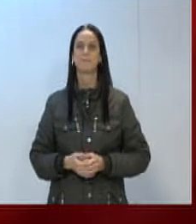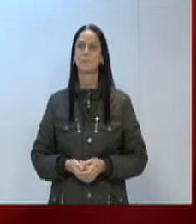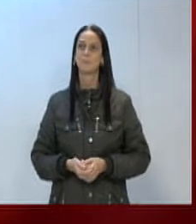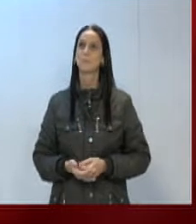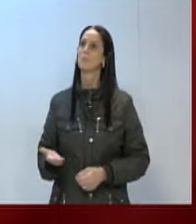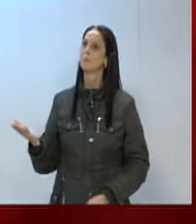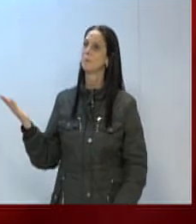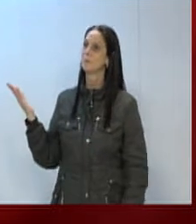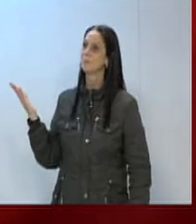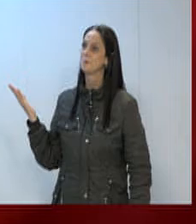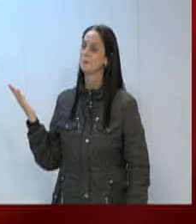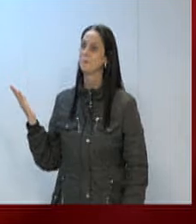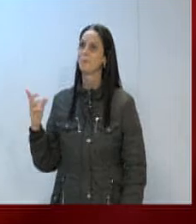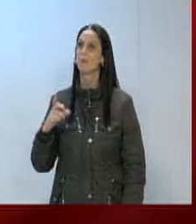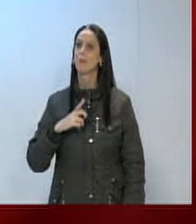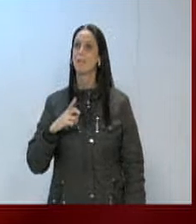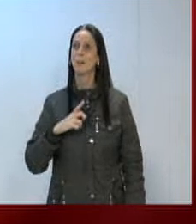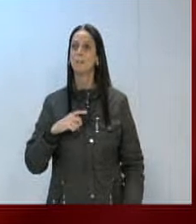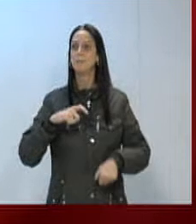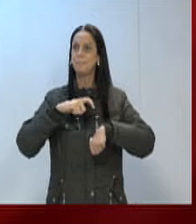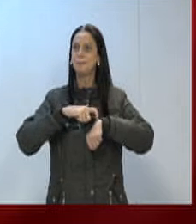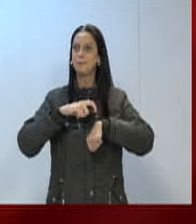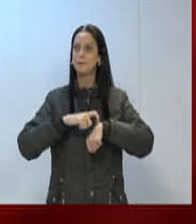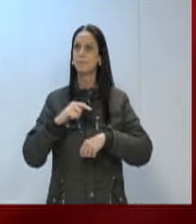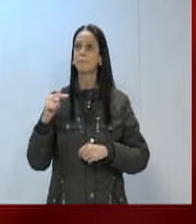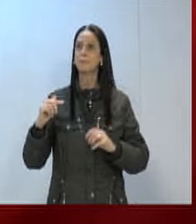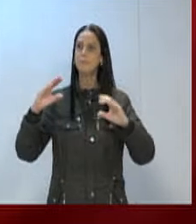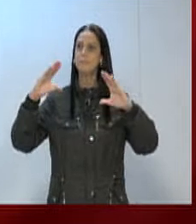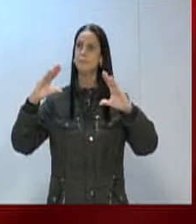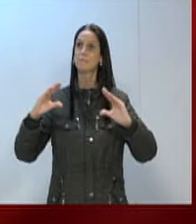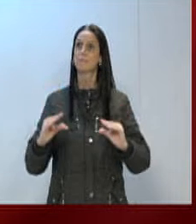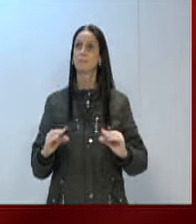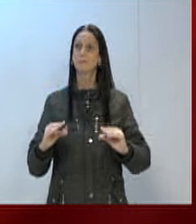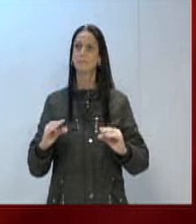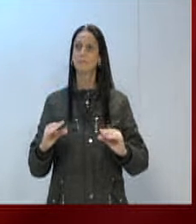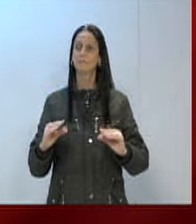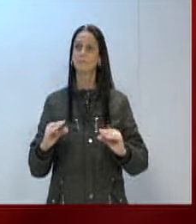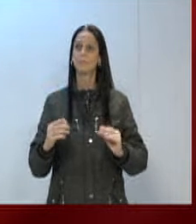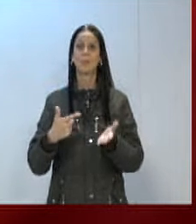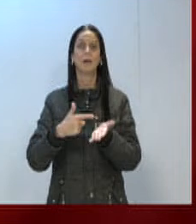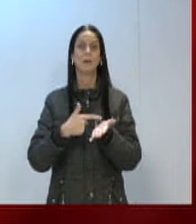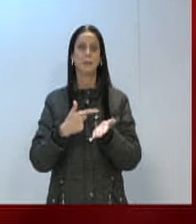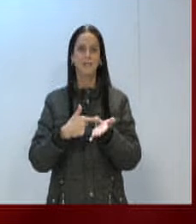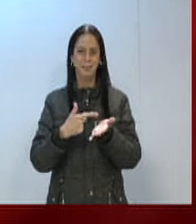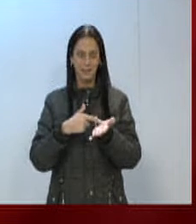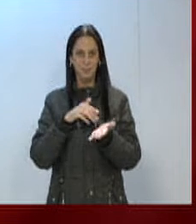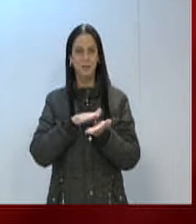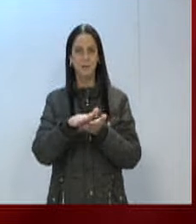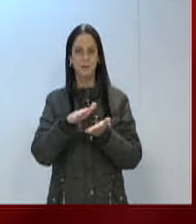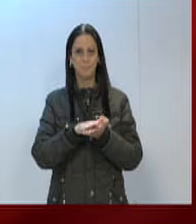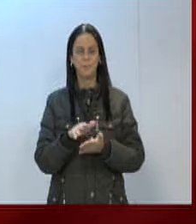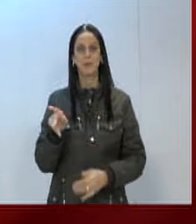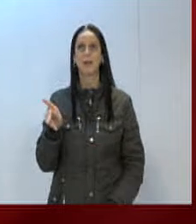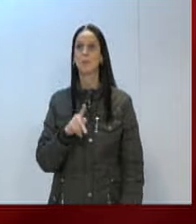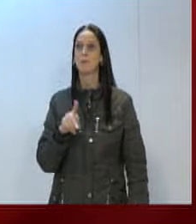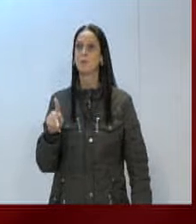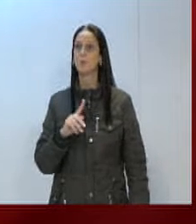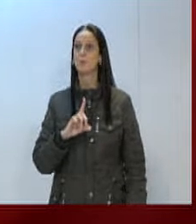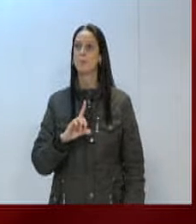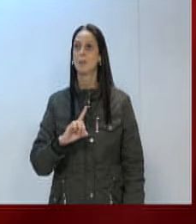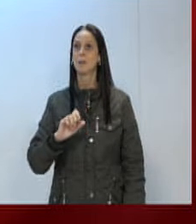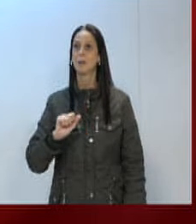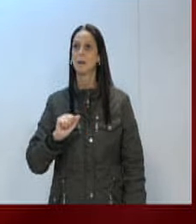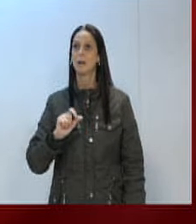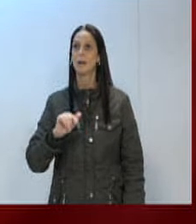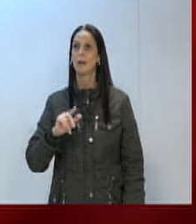nós vamos ter às dezenove horas o lançamento do livro fé e política da Professora Doutora Dalila